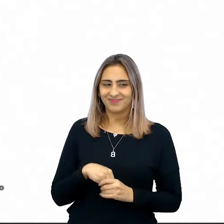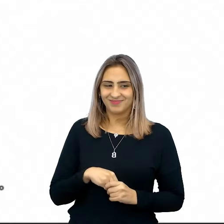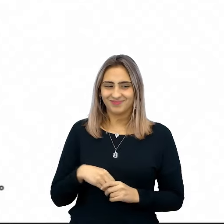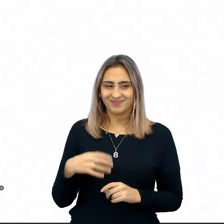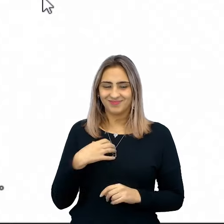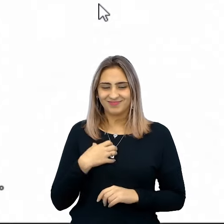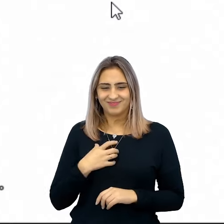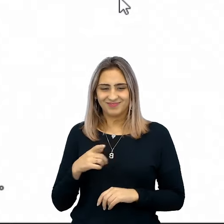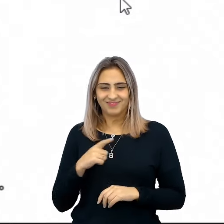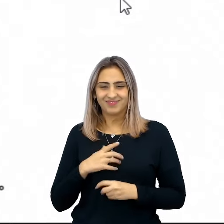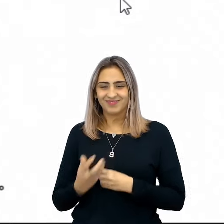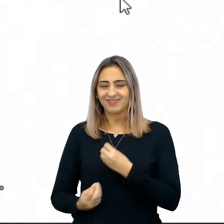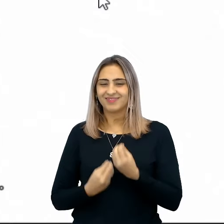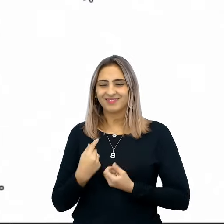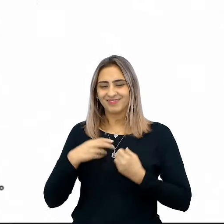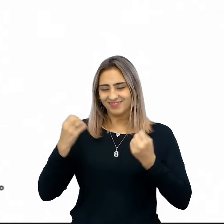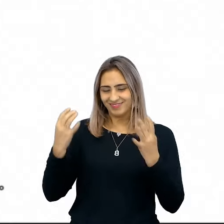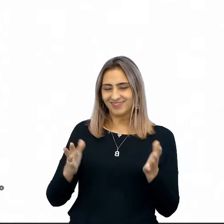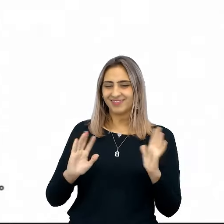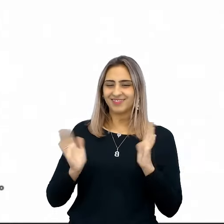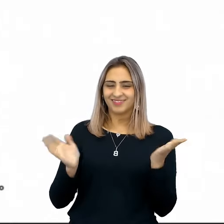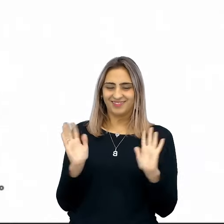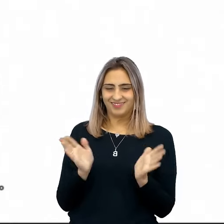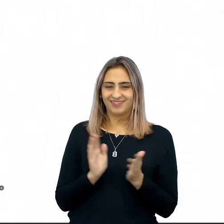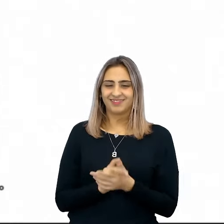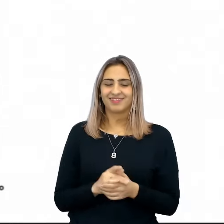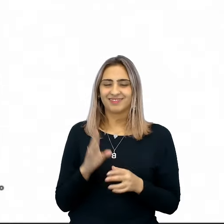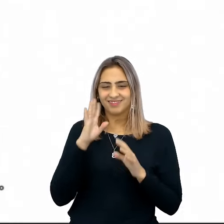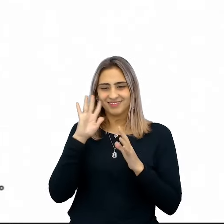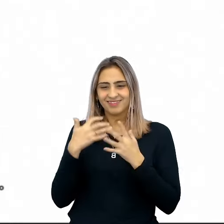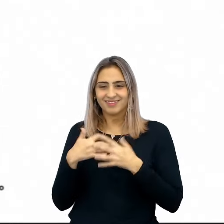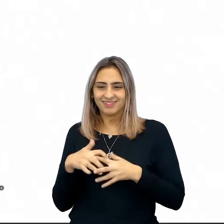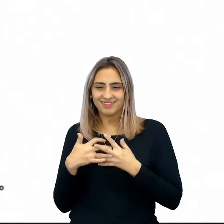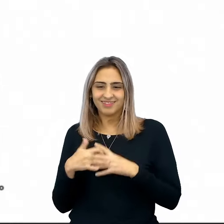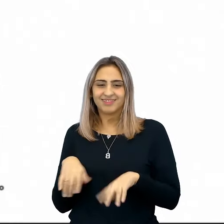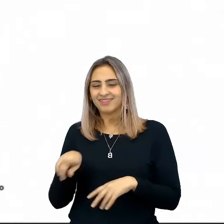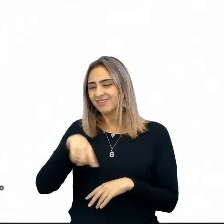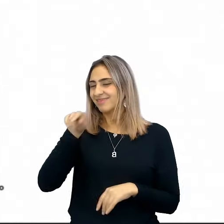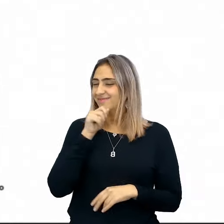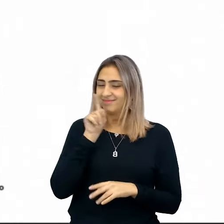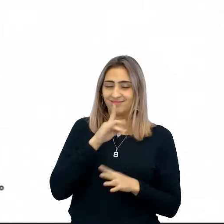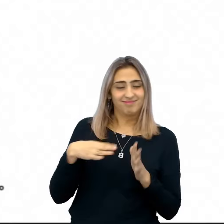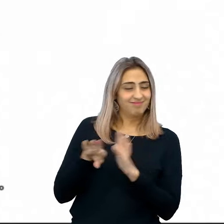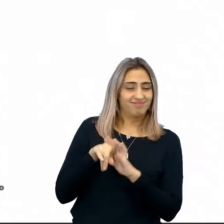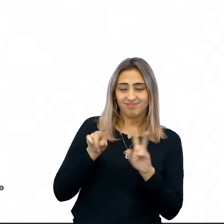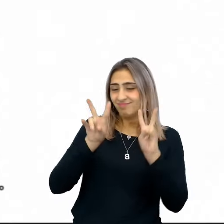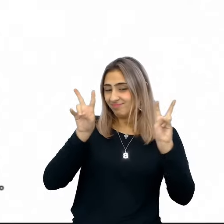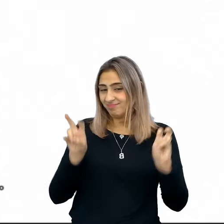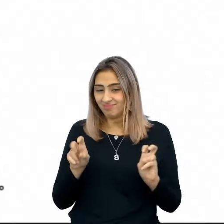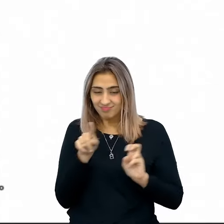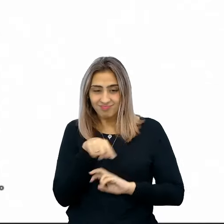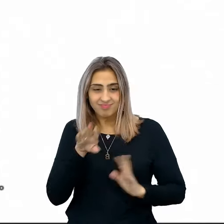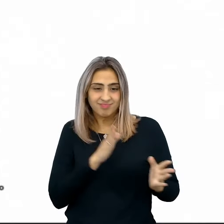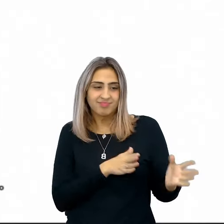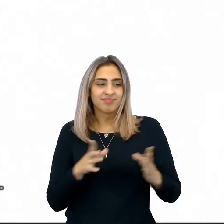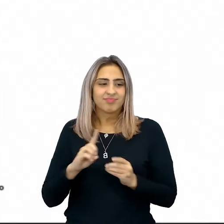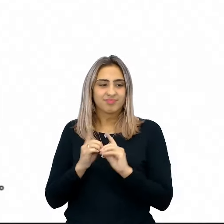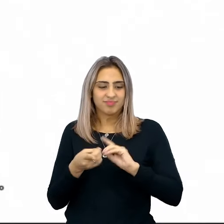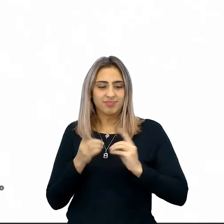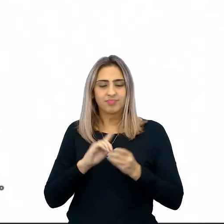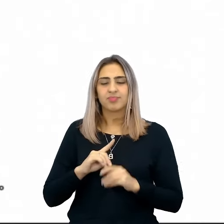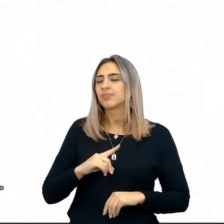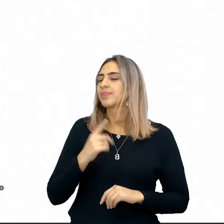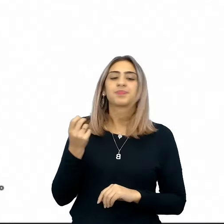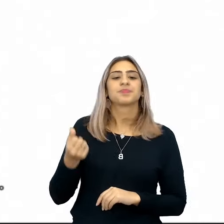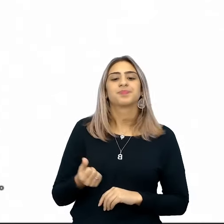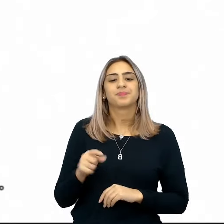ela traz, né, como eu mesmo disse, um pouquinho mais de complexidade, se você ainda não chegou nessa sequência didática 6,